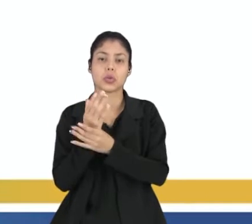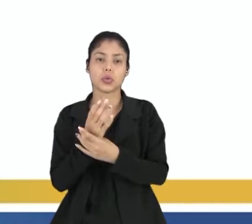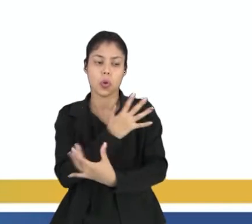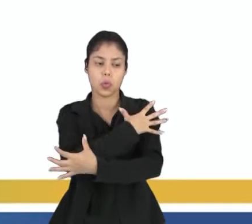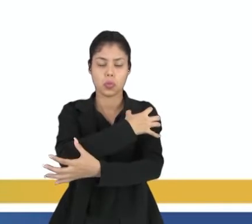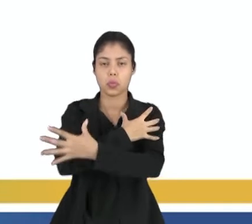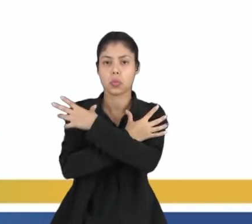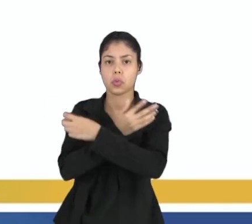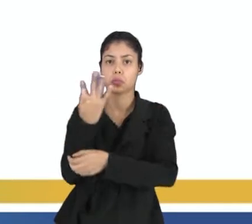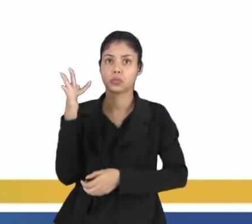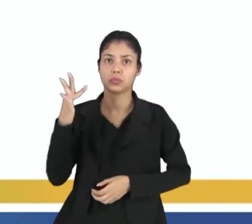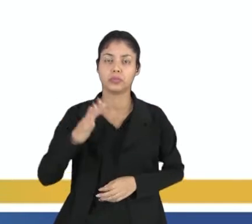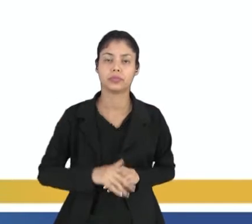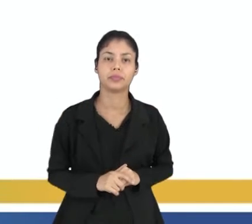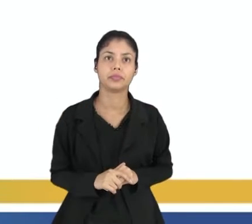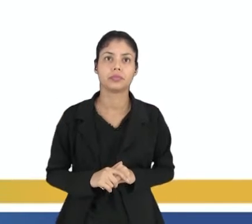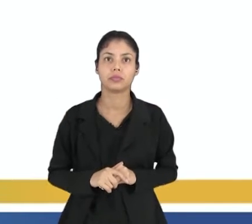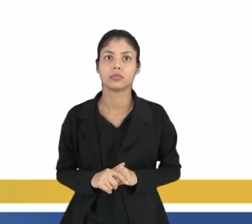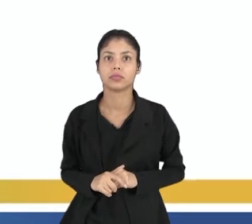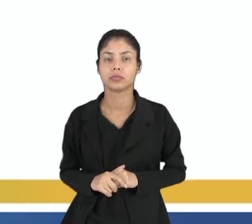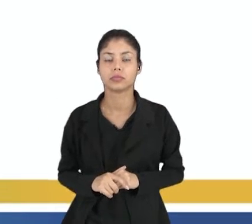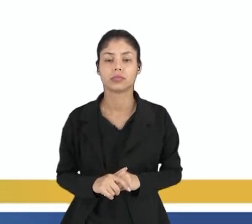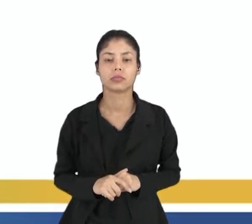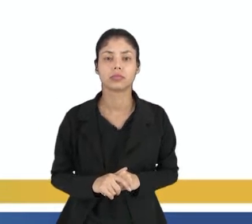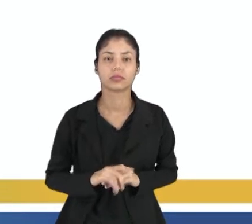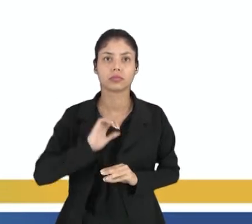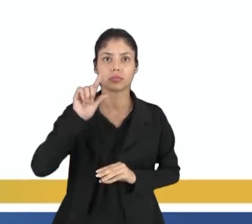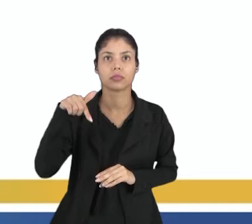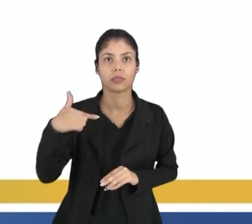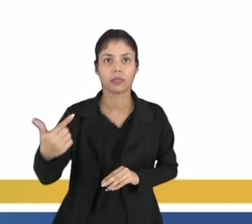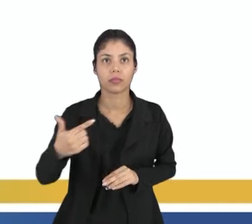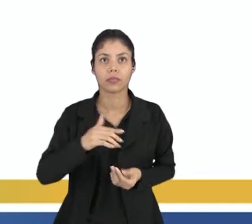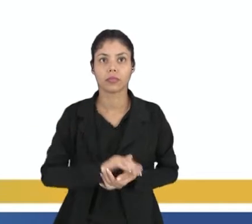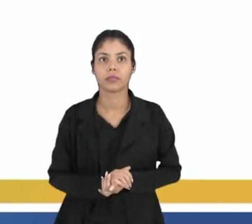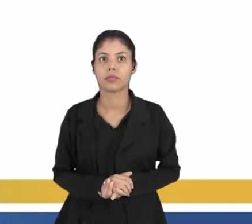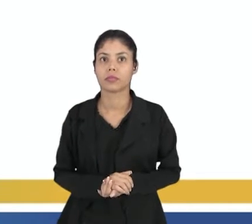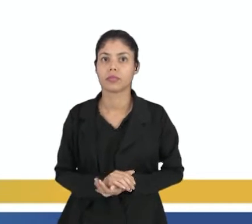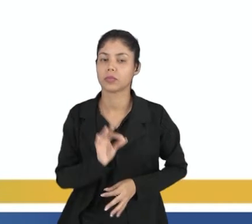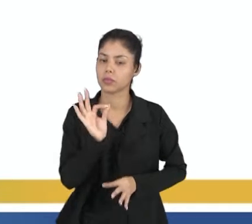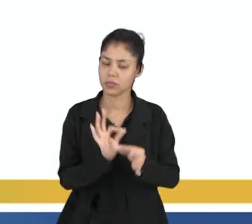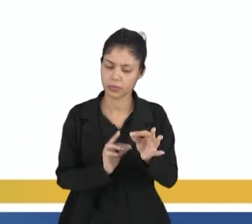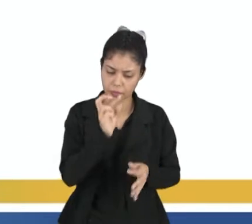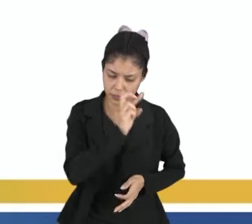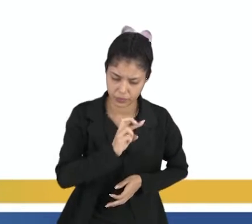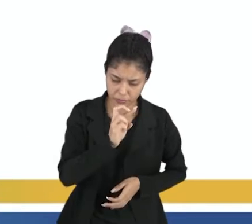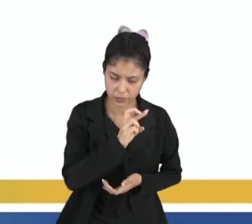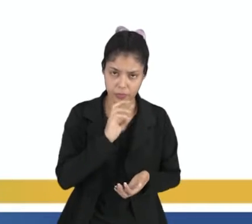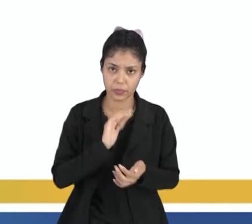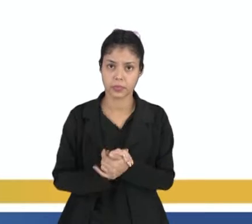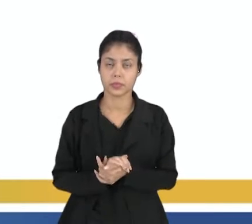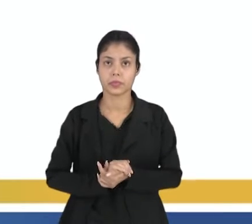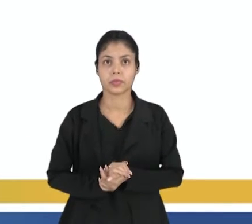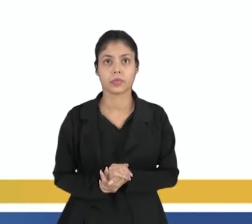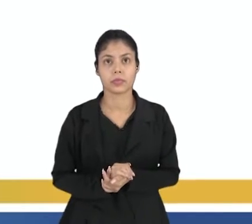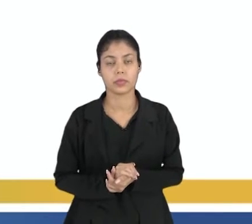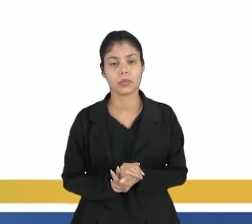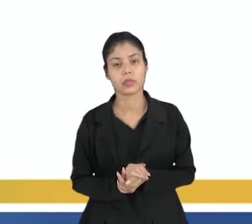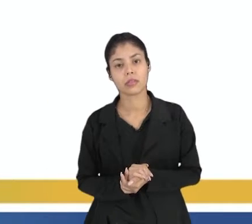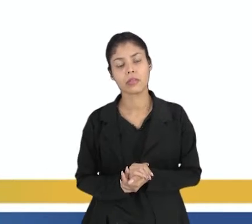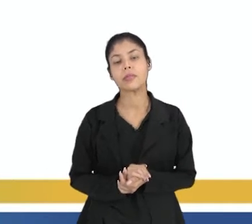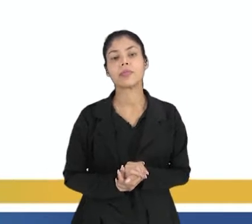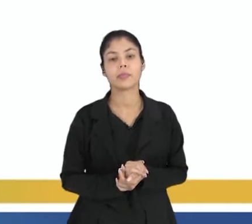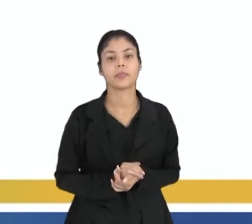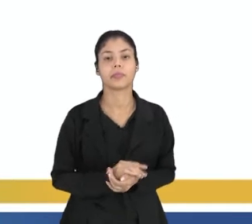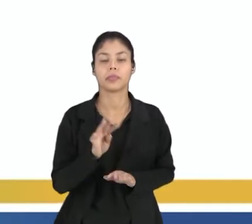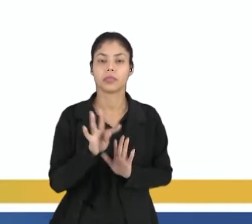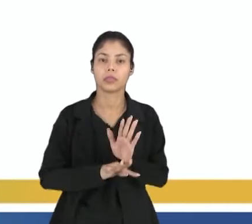músculos. E aí vem as indicações da pós-doação e o monitoramento das transfusões. Então, os